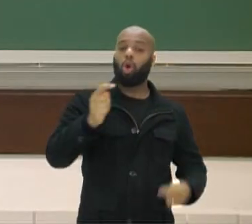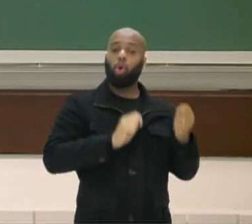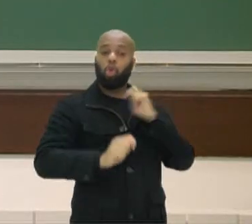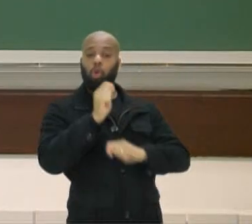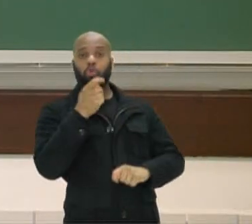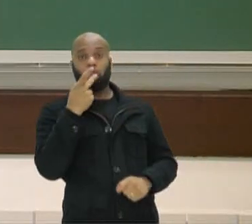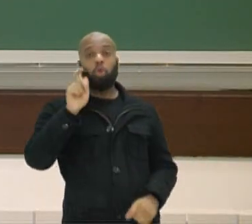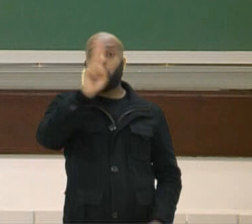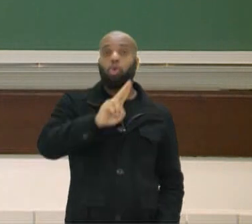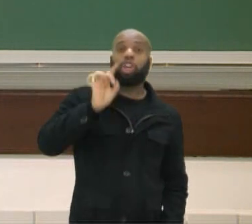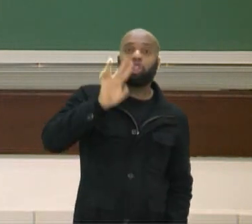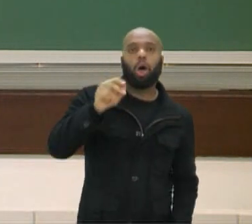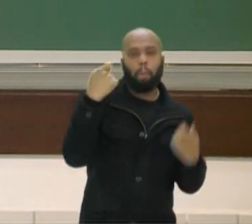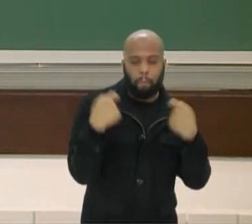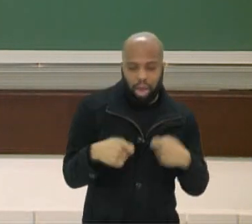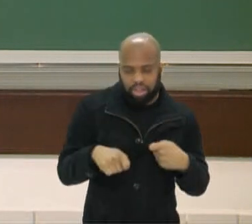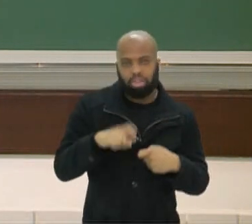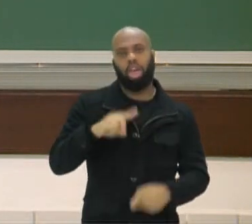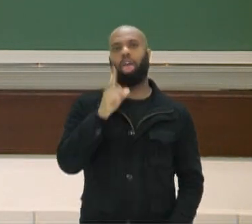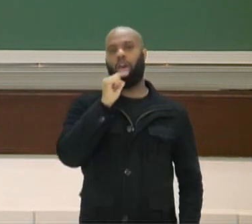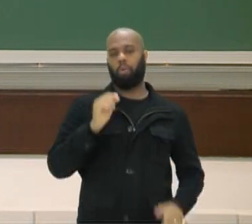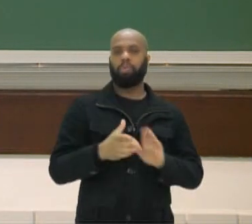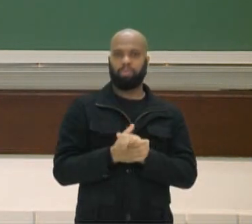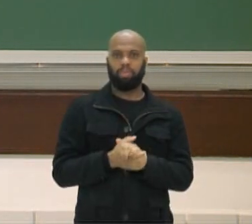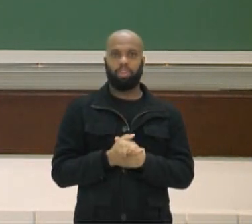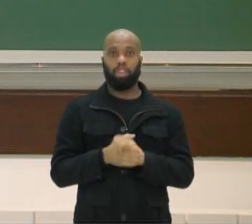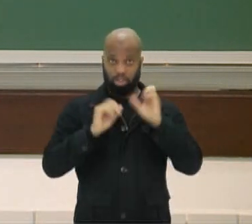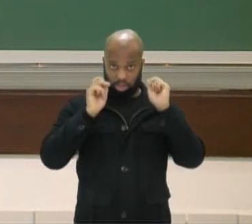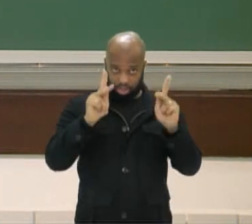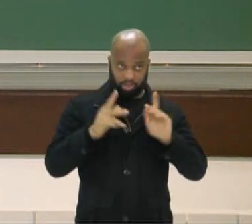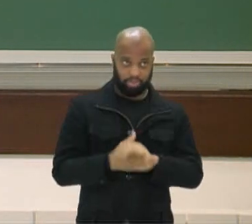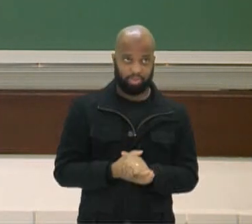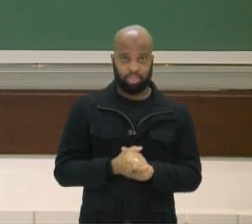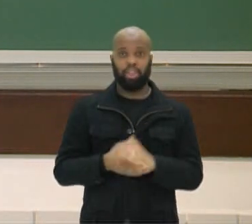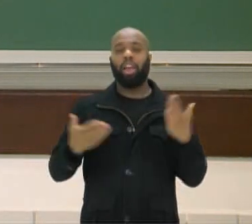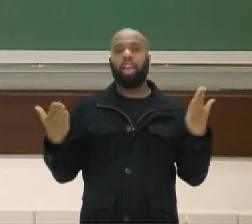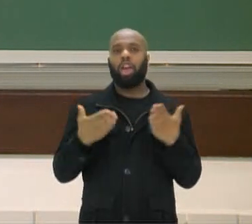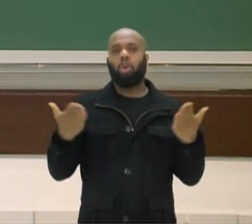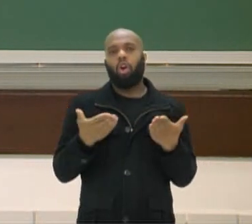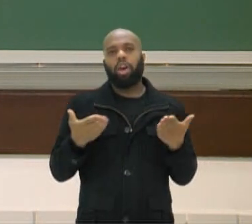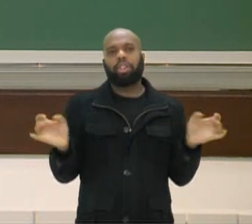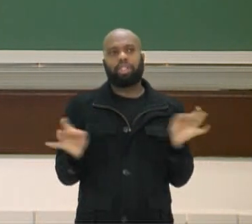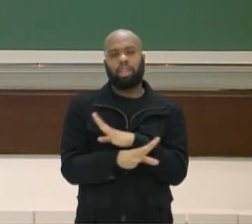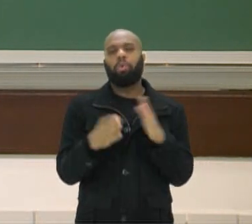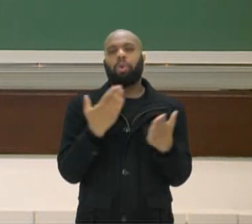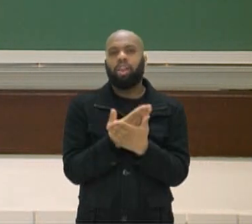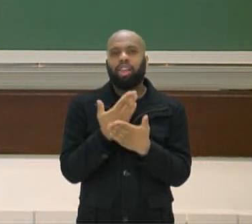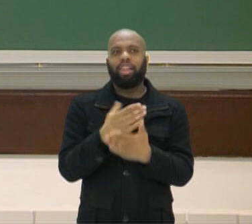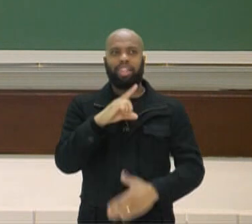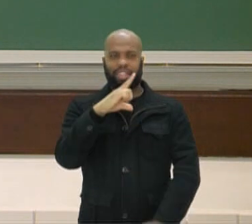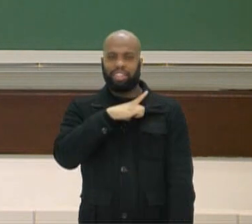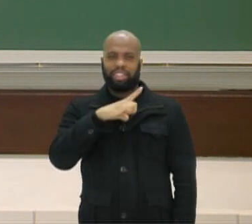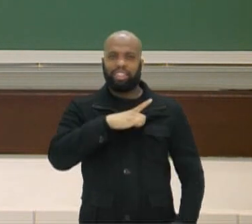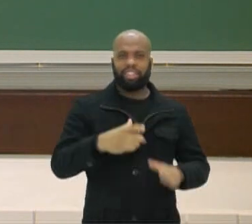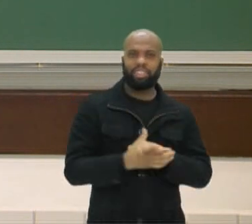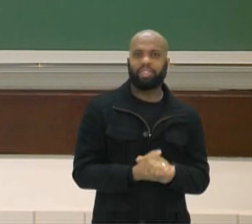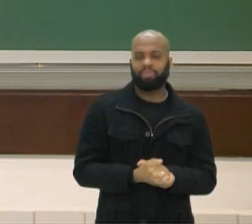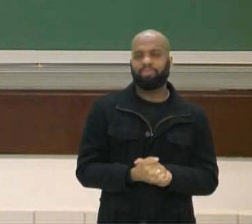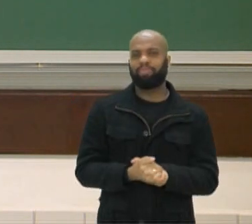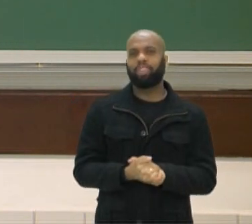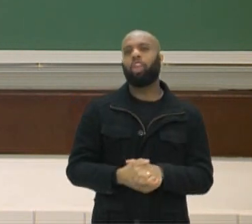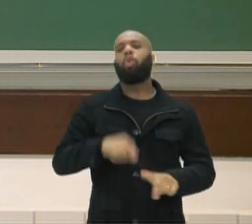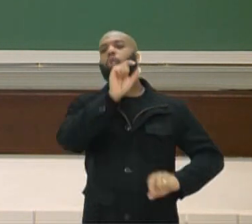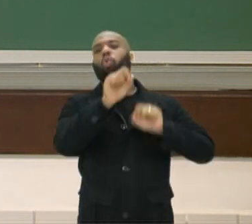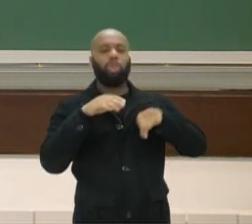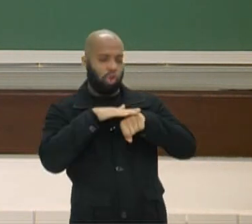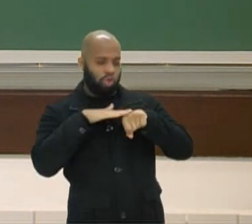de praças e tudo mais, ok? Beleza, pessoal? Então, nós vamos encerrar a nossa aula aqui, né? E o que a